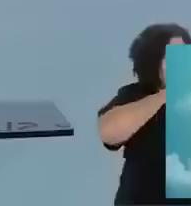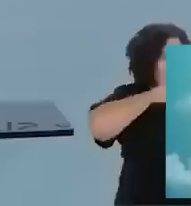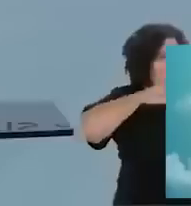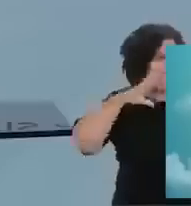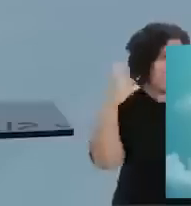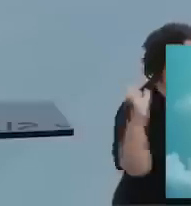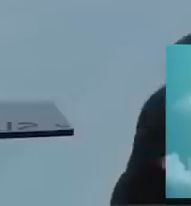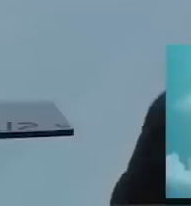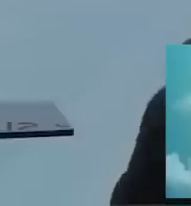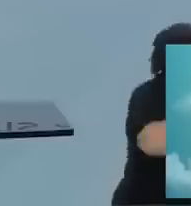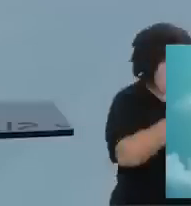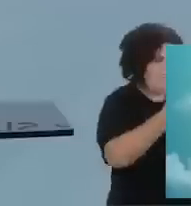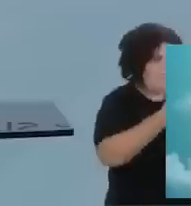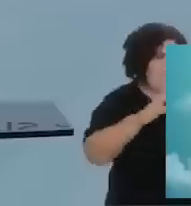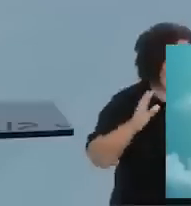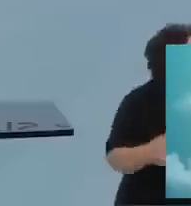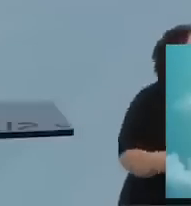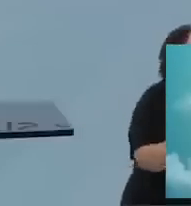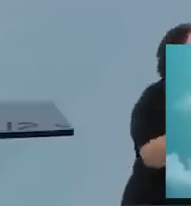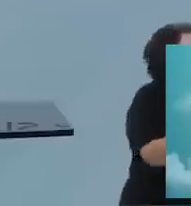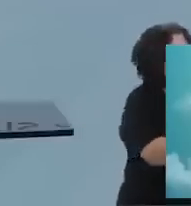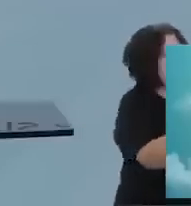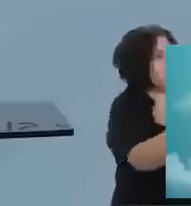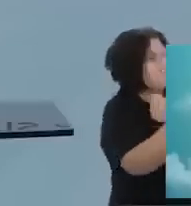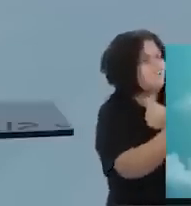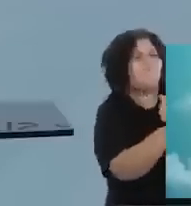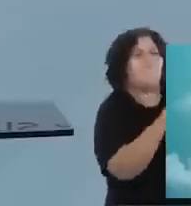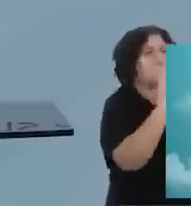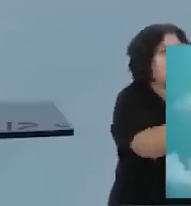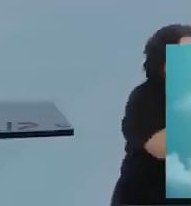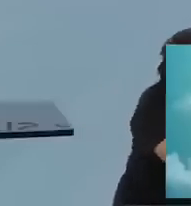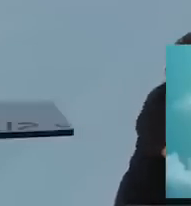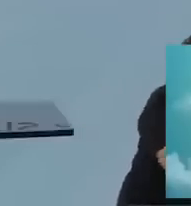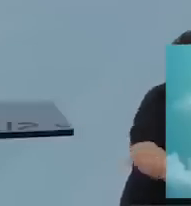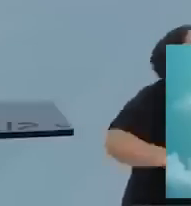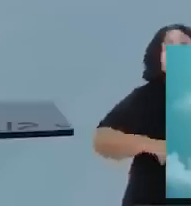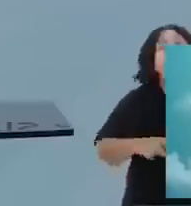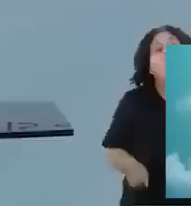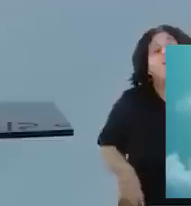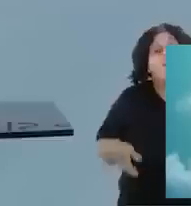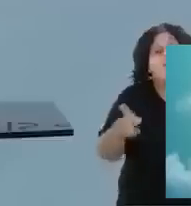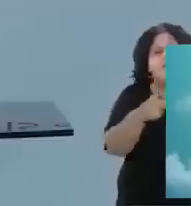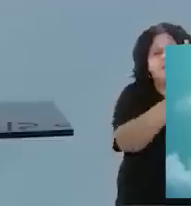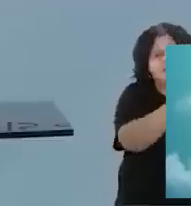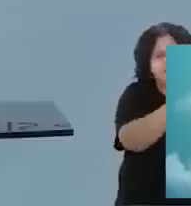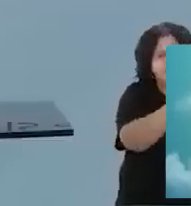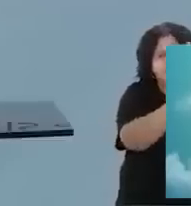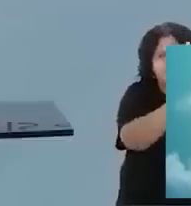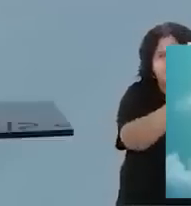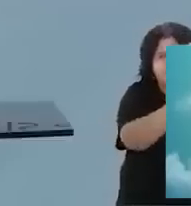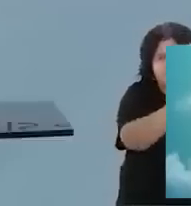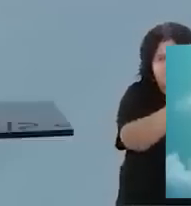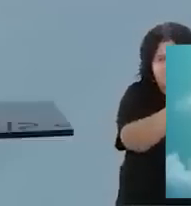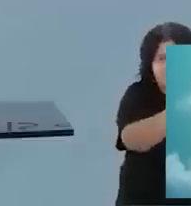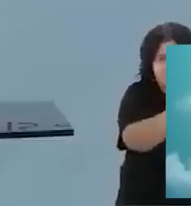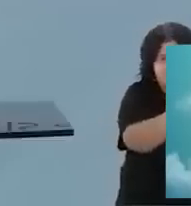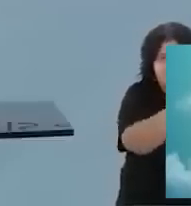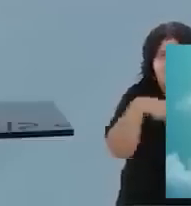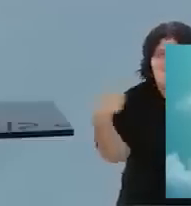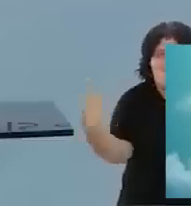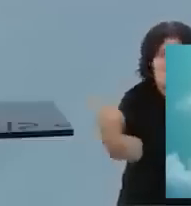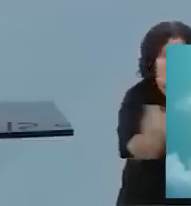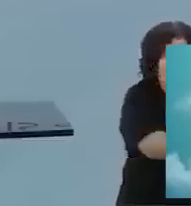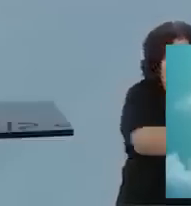igreja, cuidando um dos outros. A igreja de Pinheiros, louvado seja Deus, é uma igreja que tem crescido, Deus tem mandado tantas